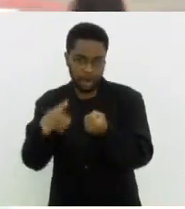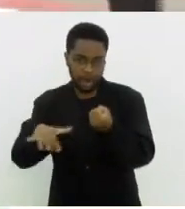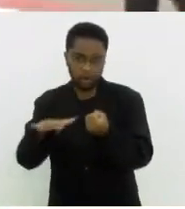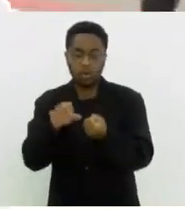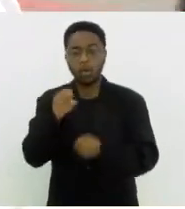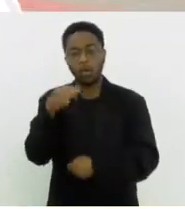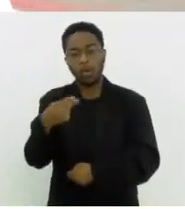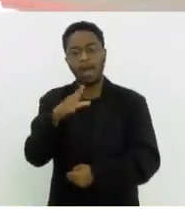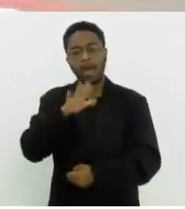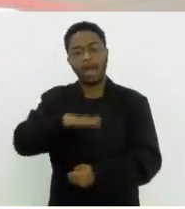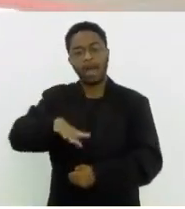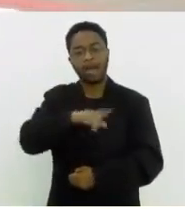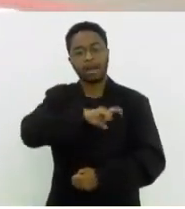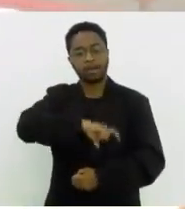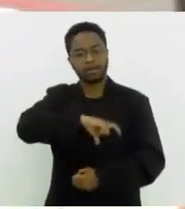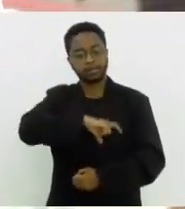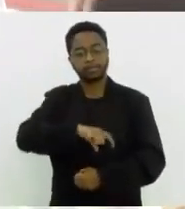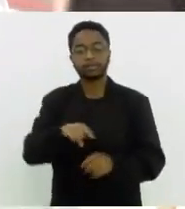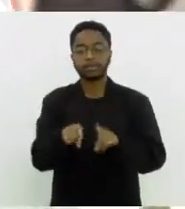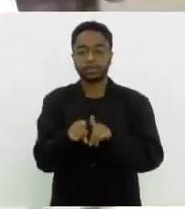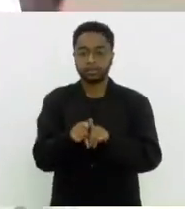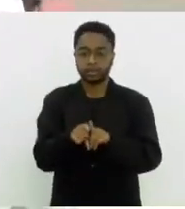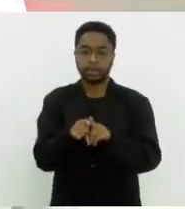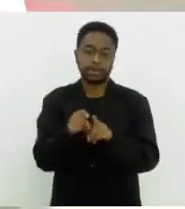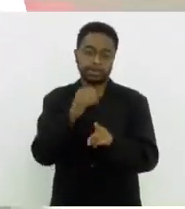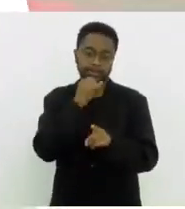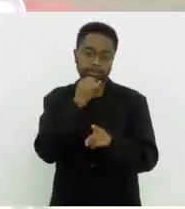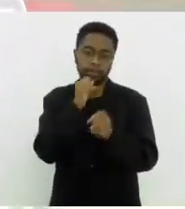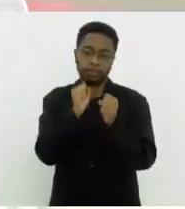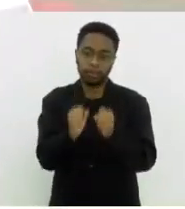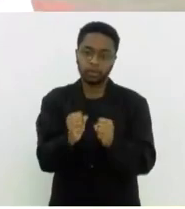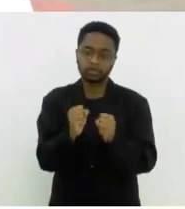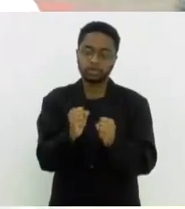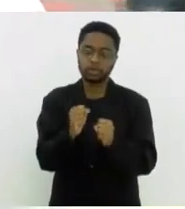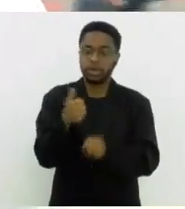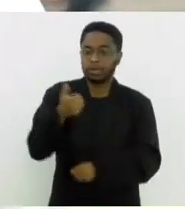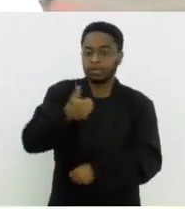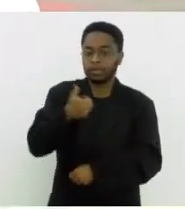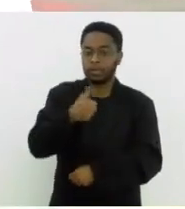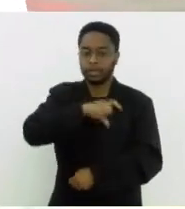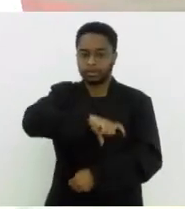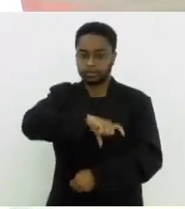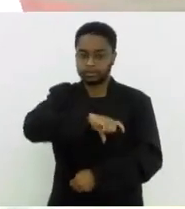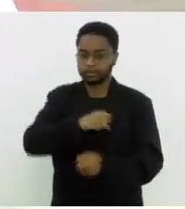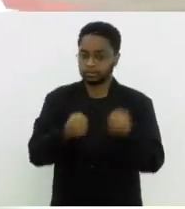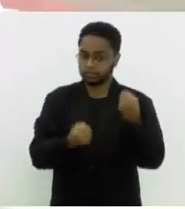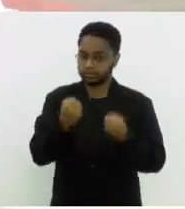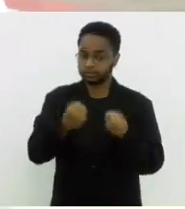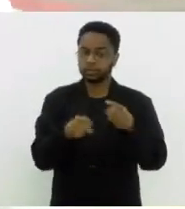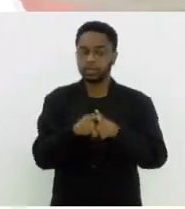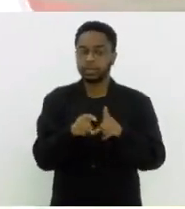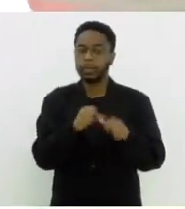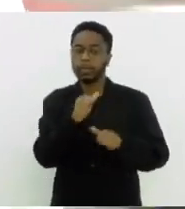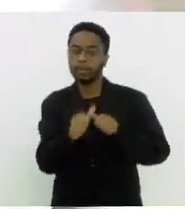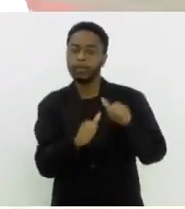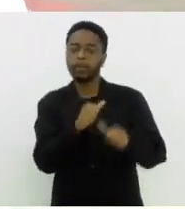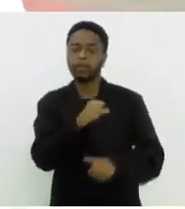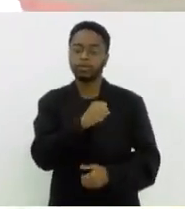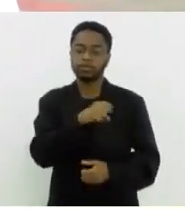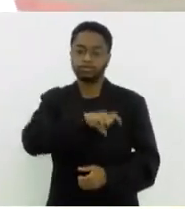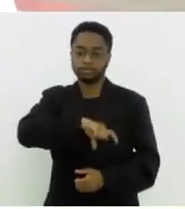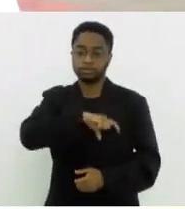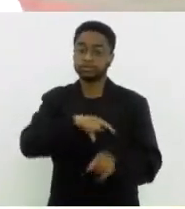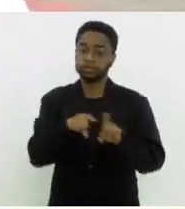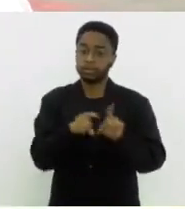da habilitação, você tem acesso ali à questão relacionada à primeira via da sua habilitação, renovação de habilitação e a